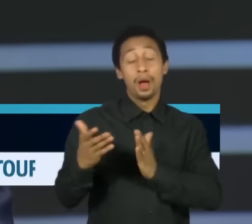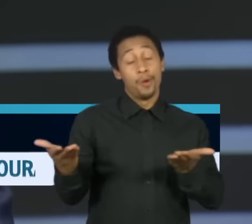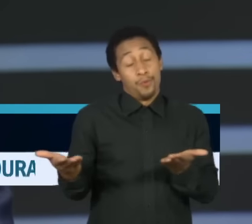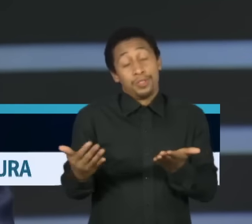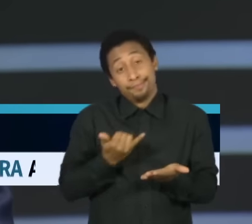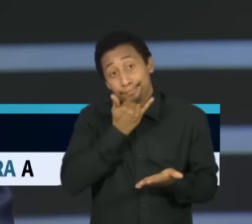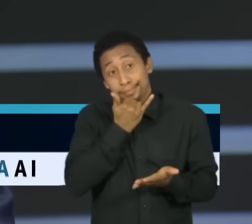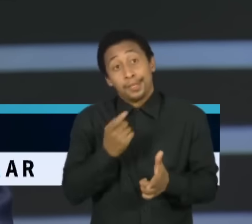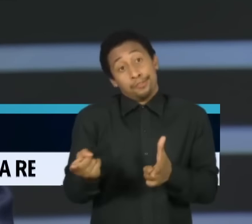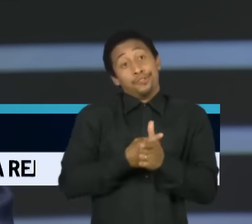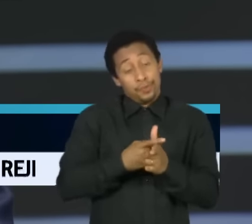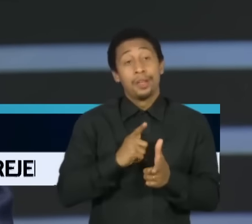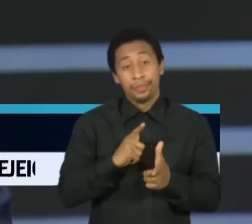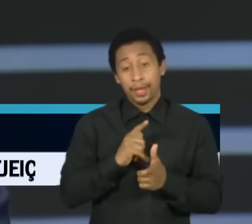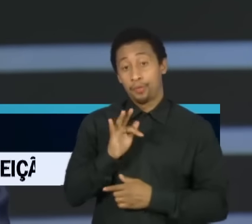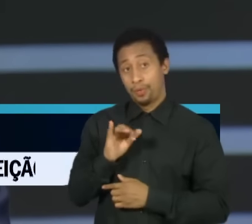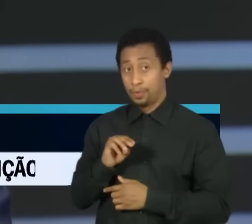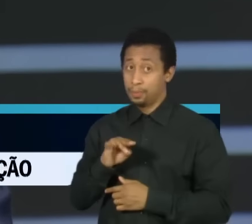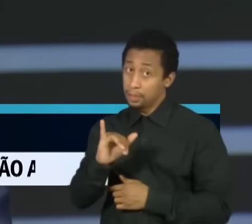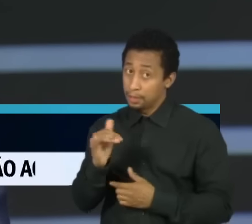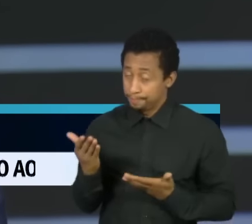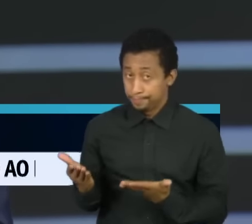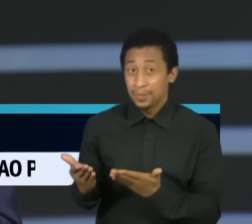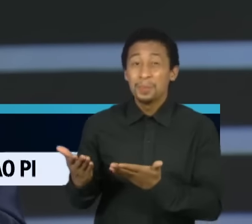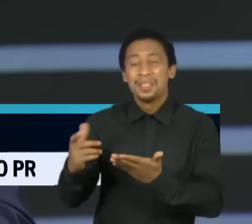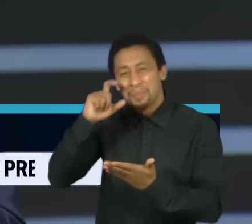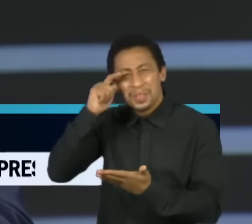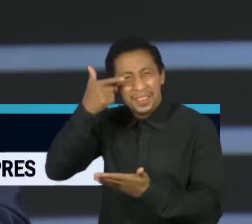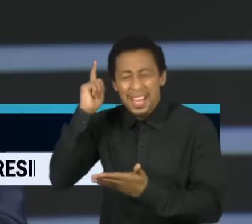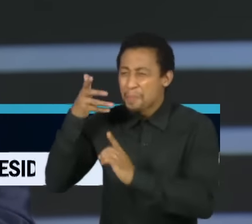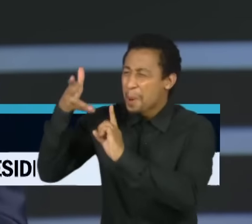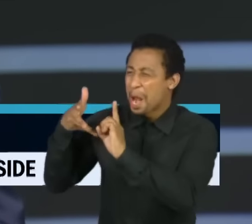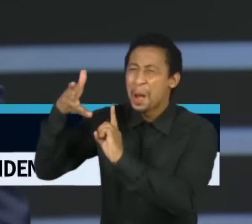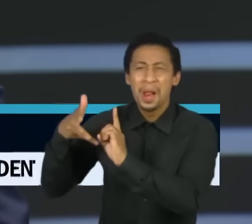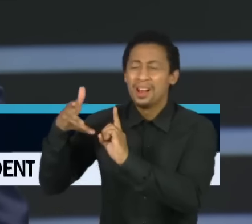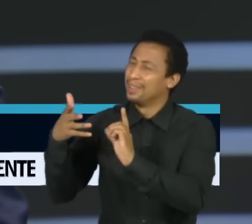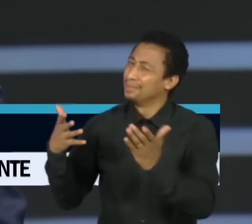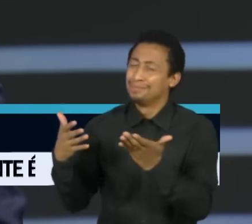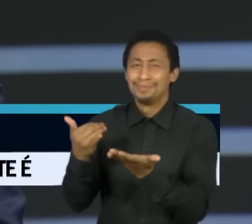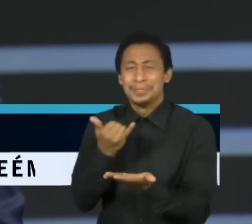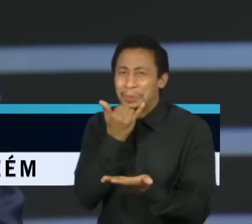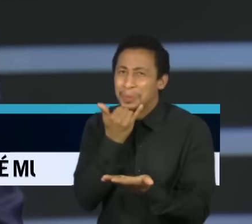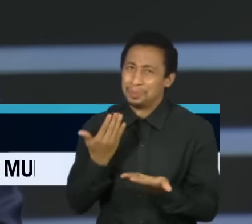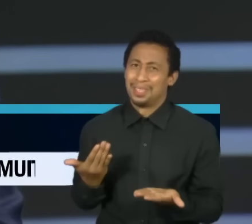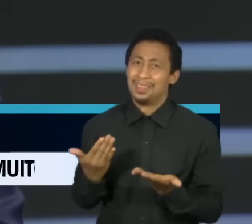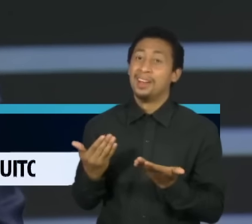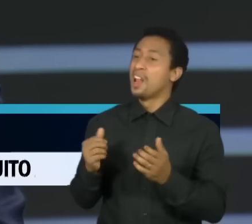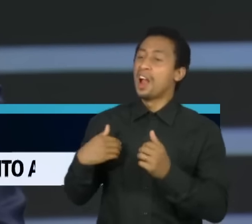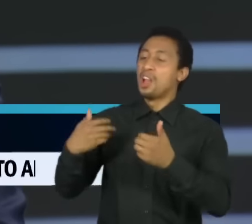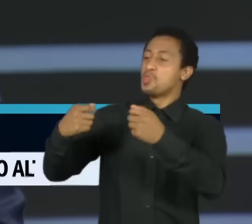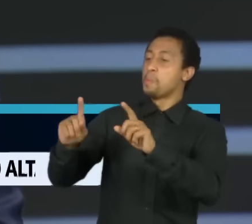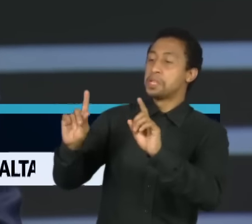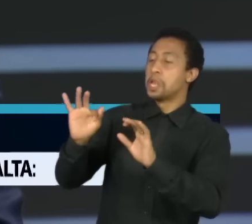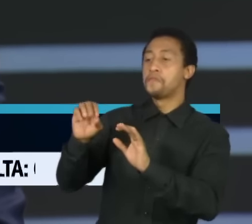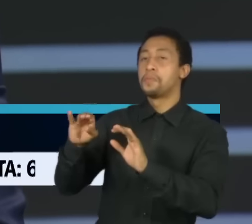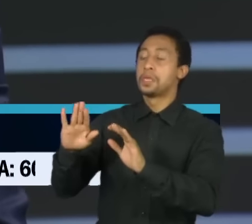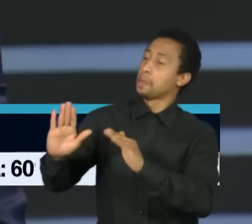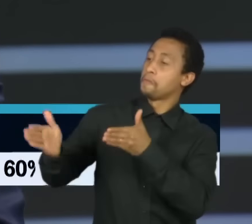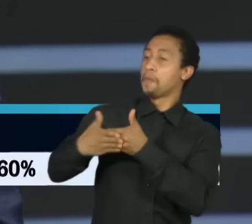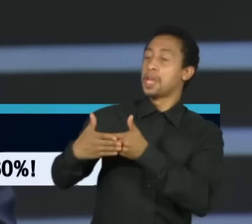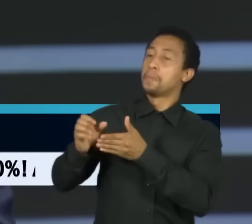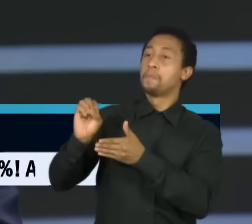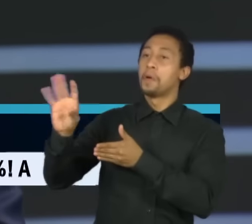foram absolutamente infelizes e tentando mostrar um nacionalismo que nunca foi marca desse governo e